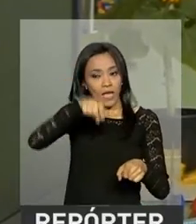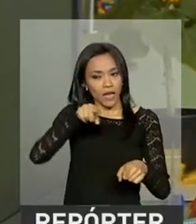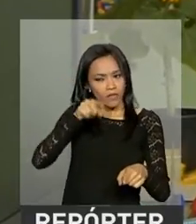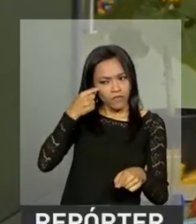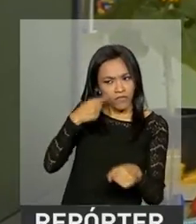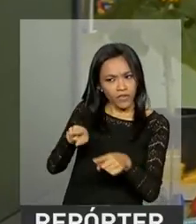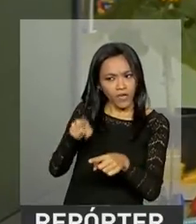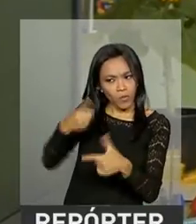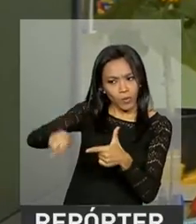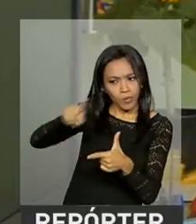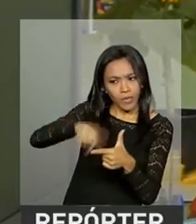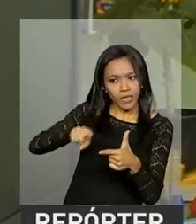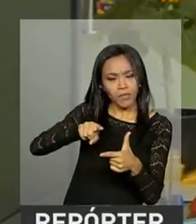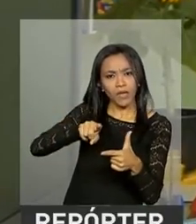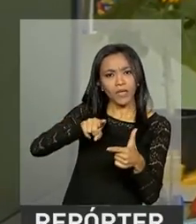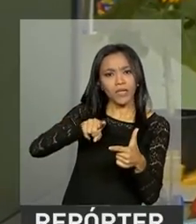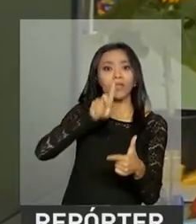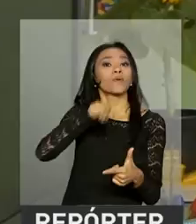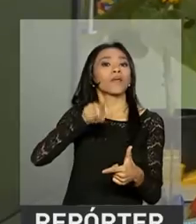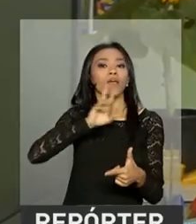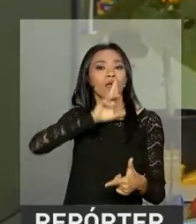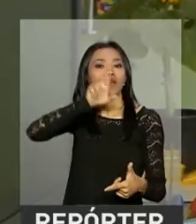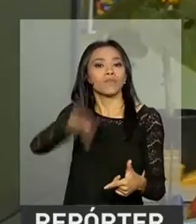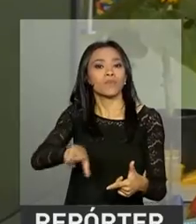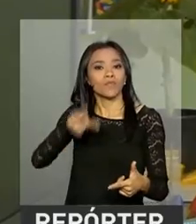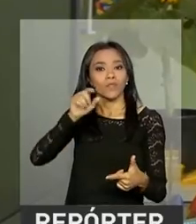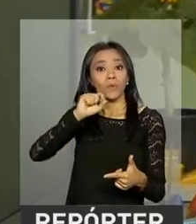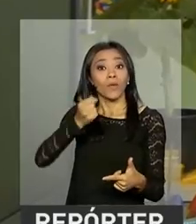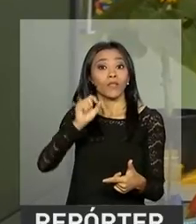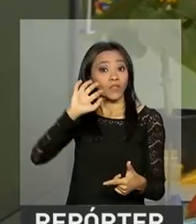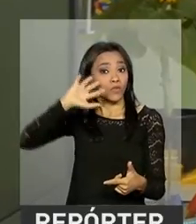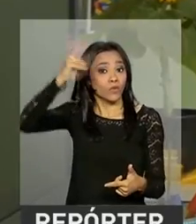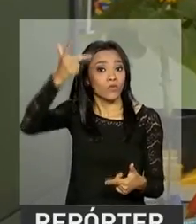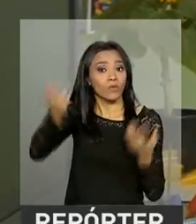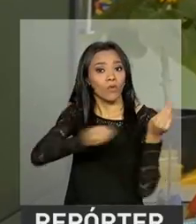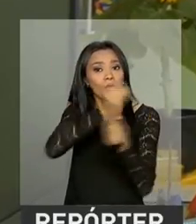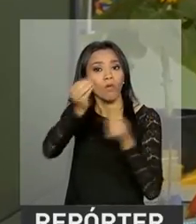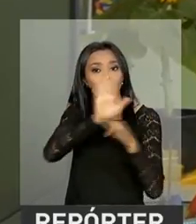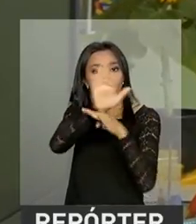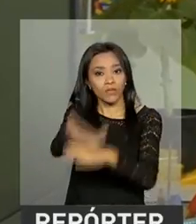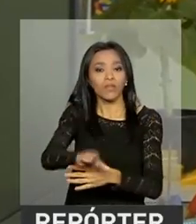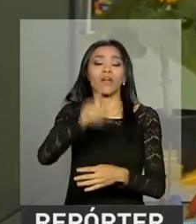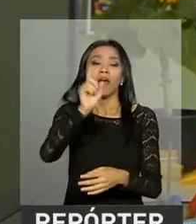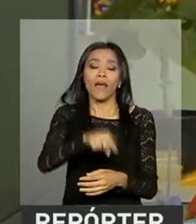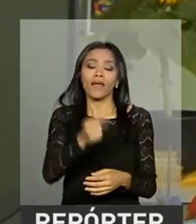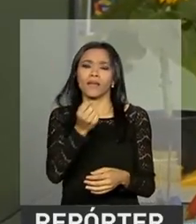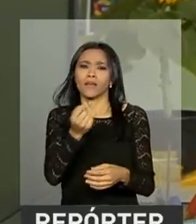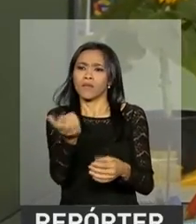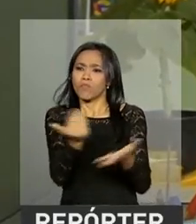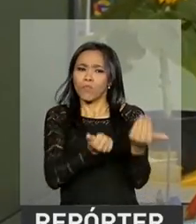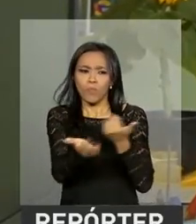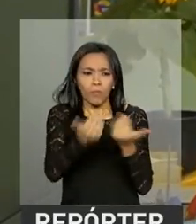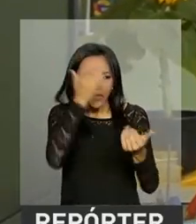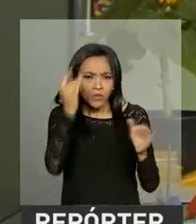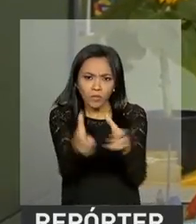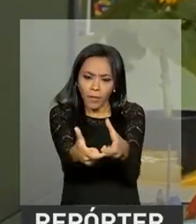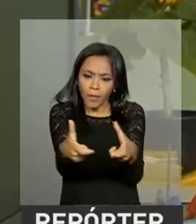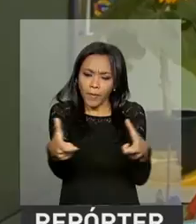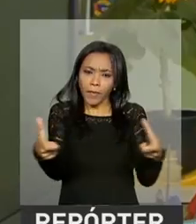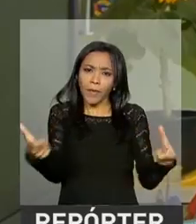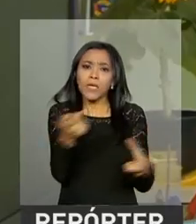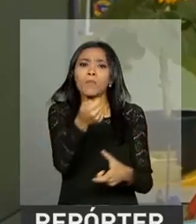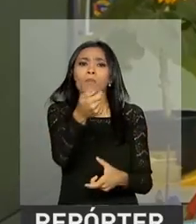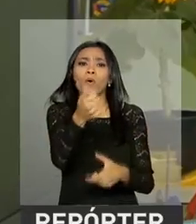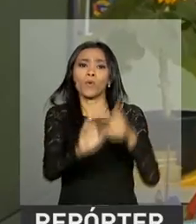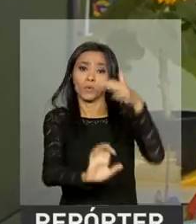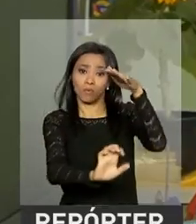e traz soluções a ideia é atrair um grande número de clientes e gerar resultados em pouco tempo enquanto